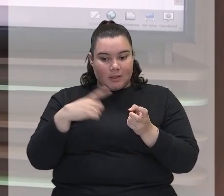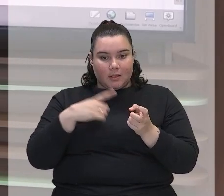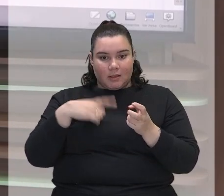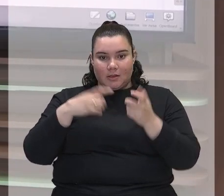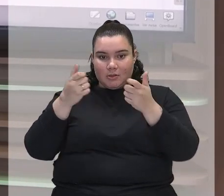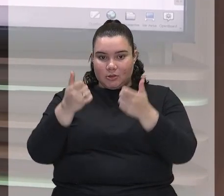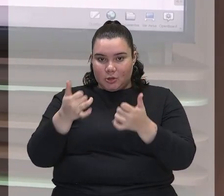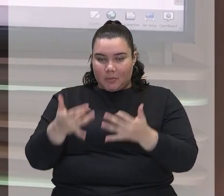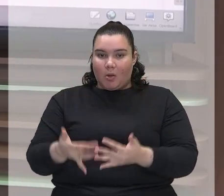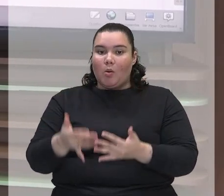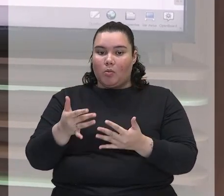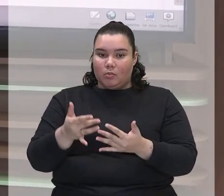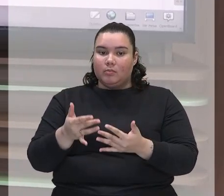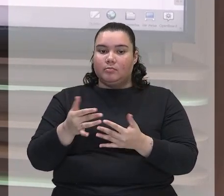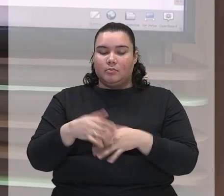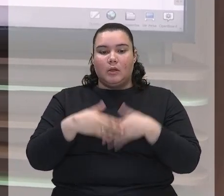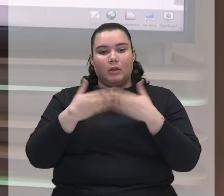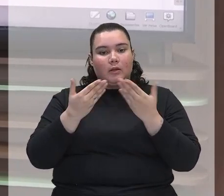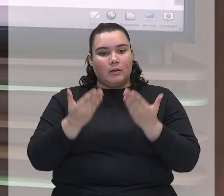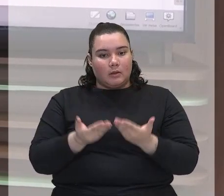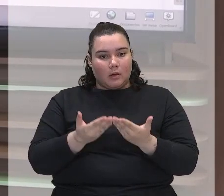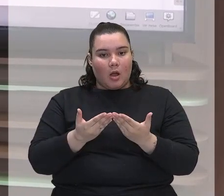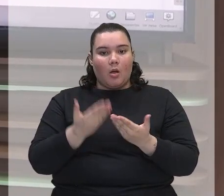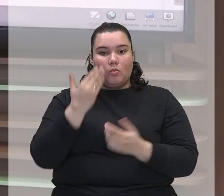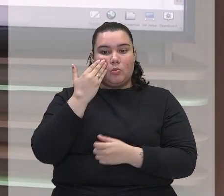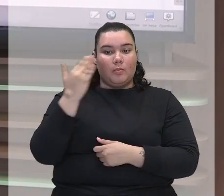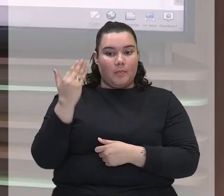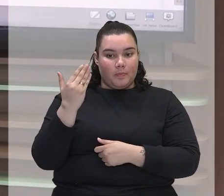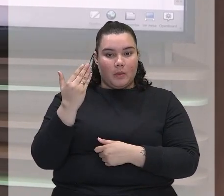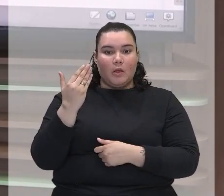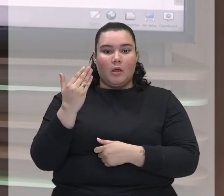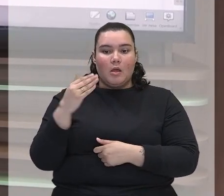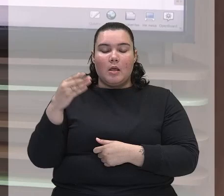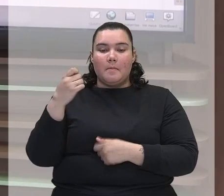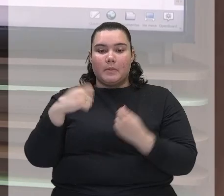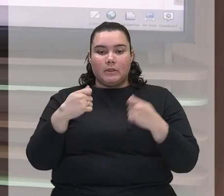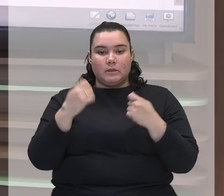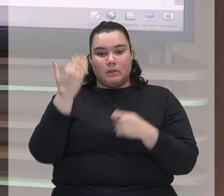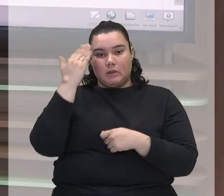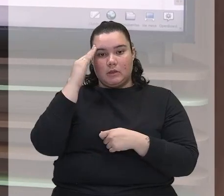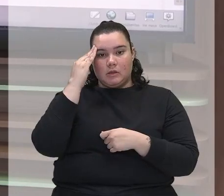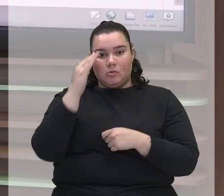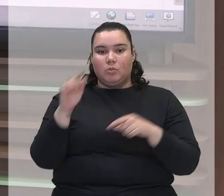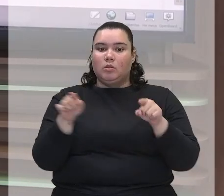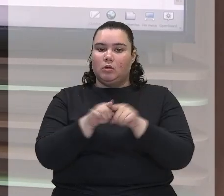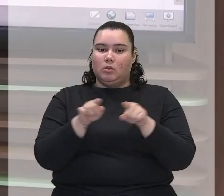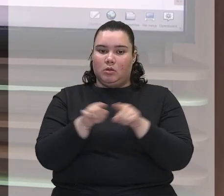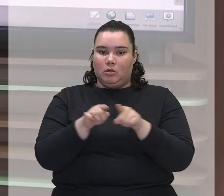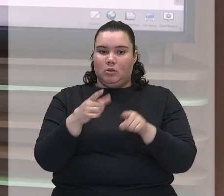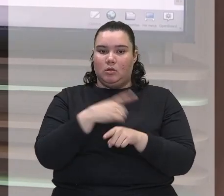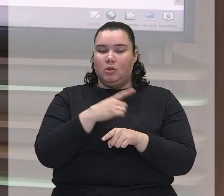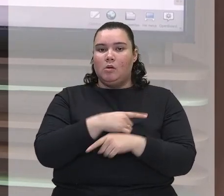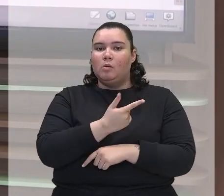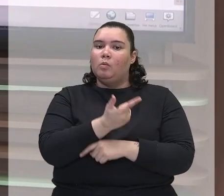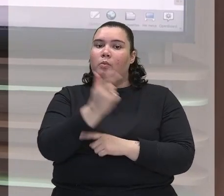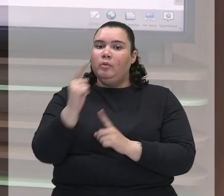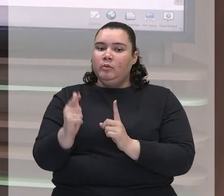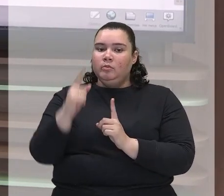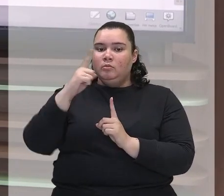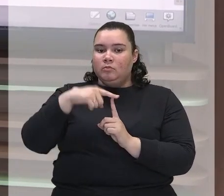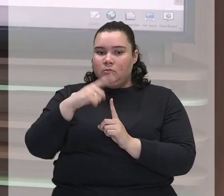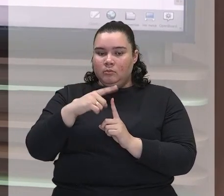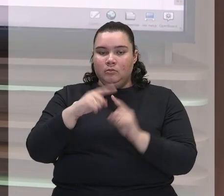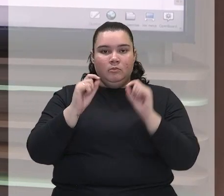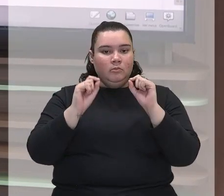estou contando também. Então, aqui, você tem que entender que eu também tenho uma outra sequência aqui,